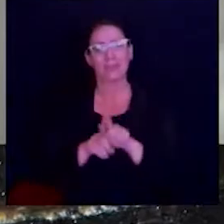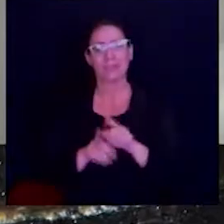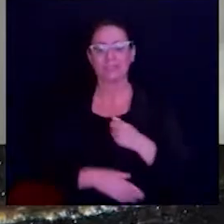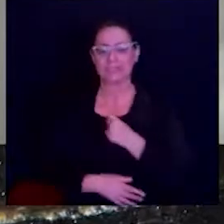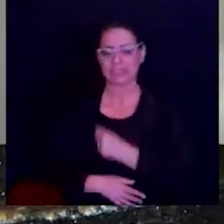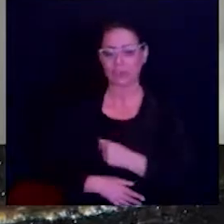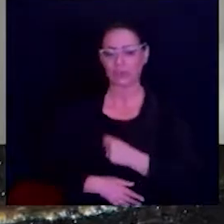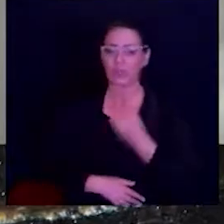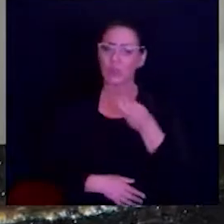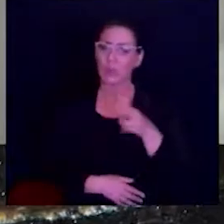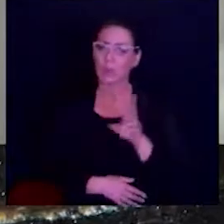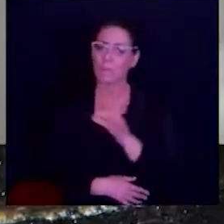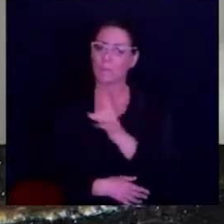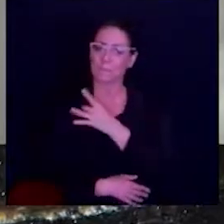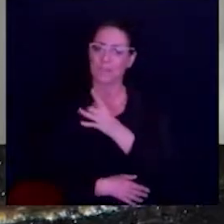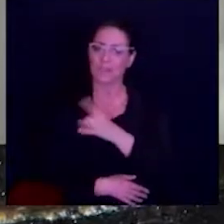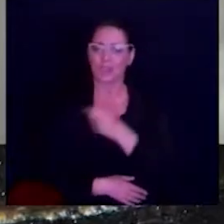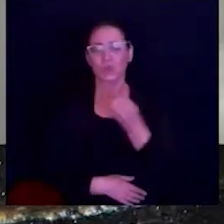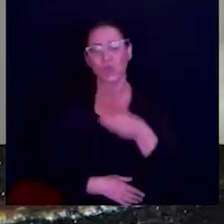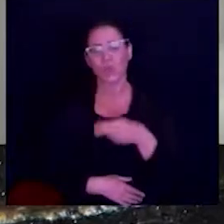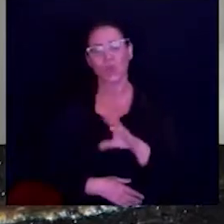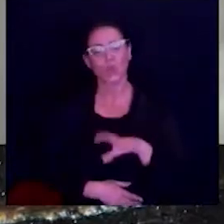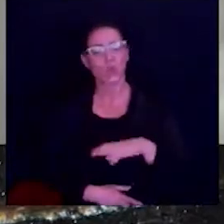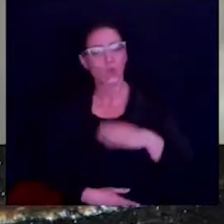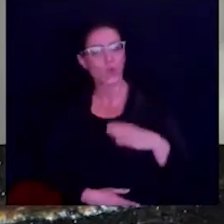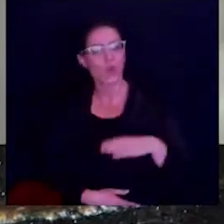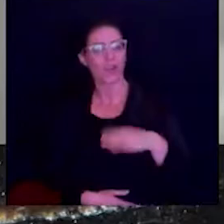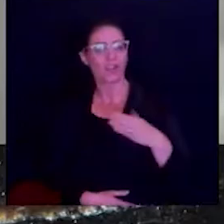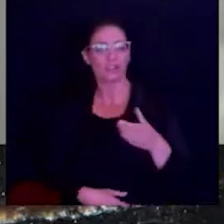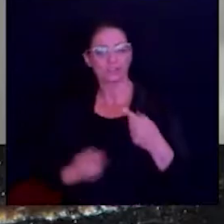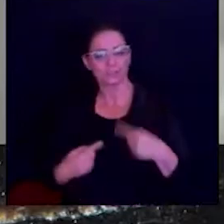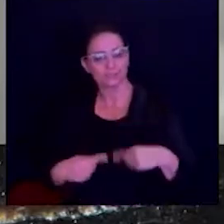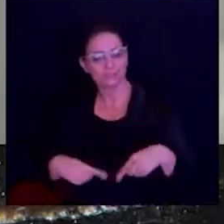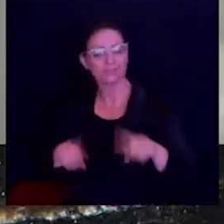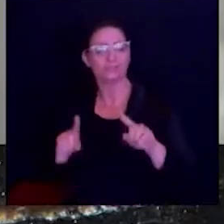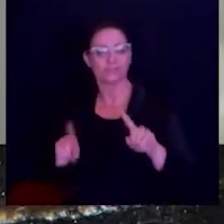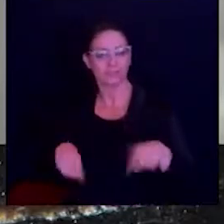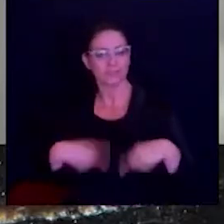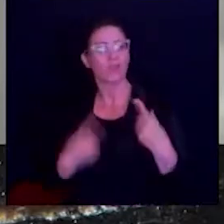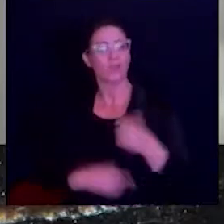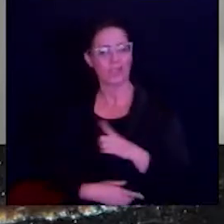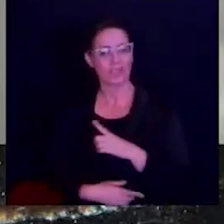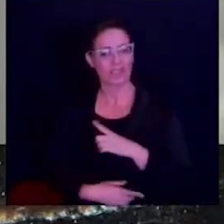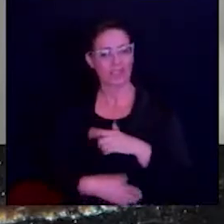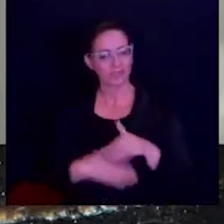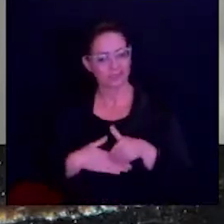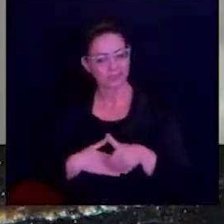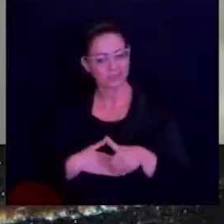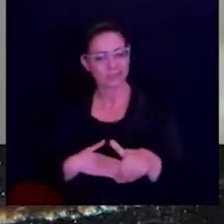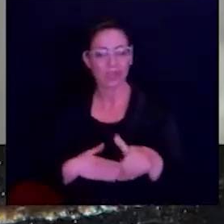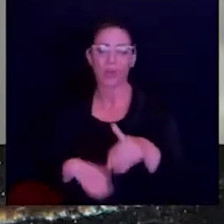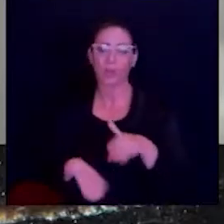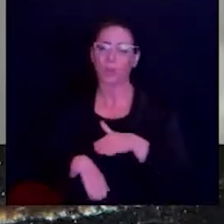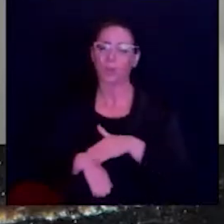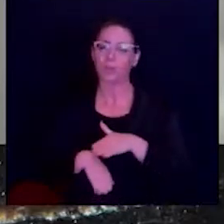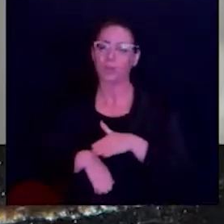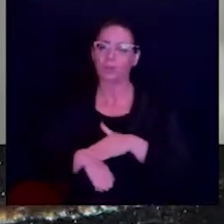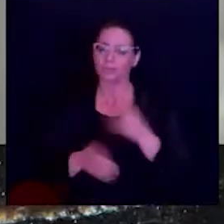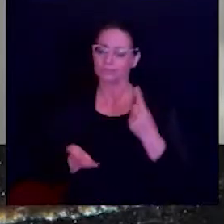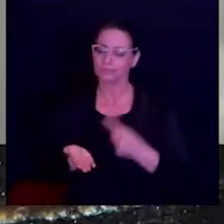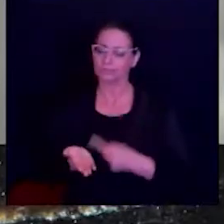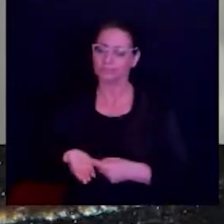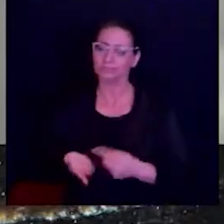ou coragem de enfrentar novos desafios que estão por vir. Chegou o momento de cada um assumir as